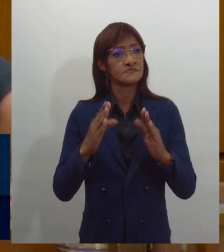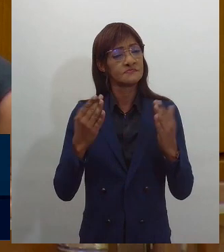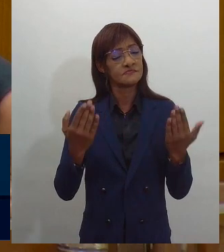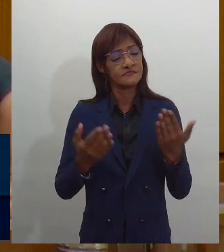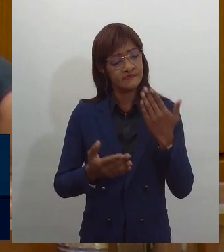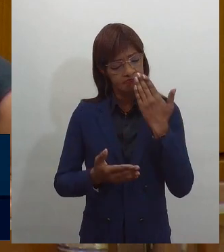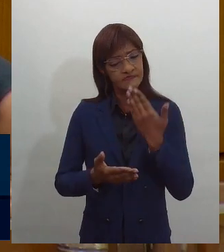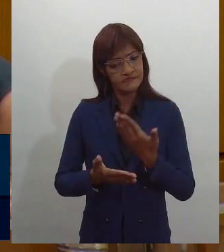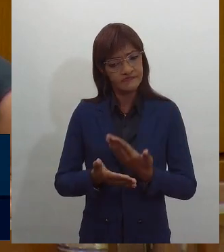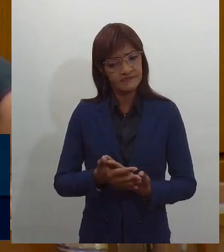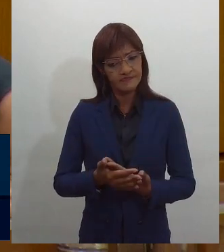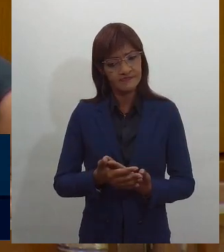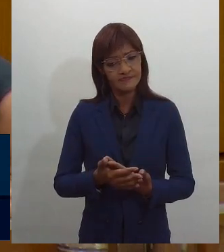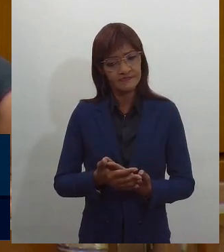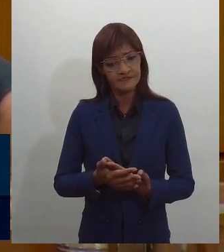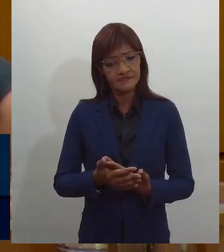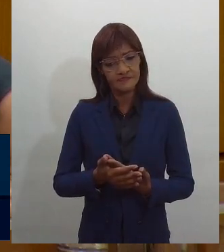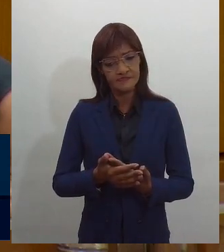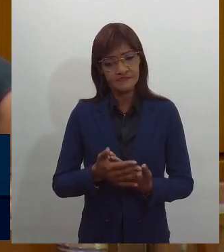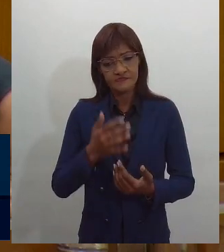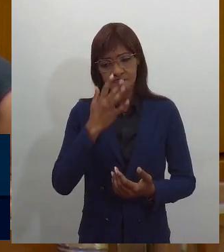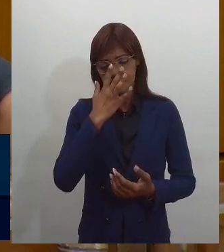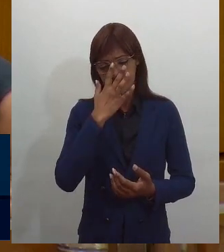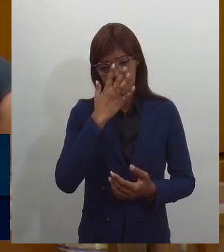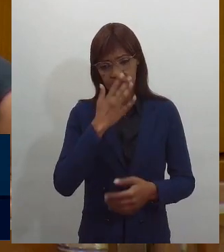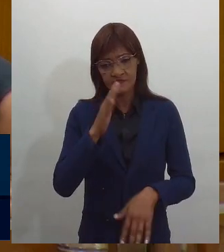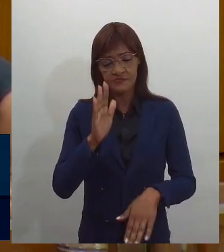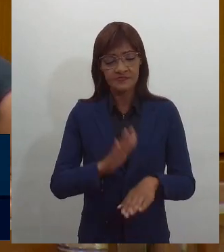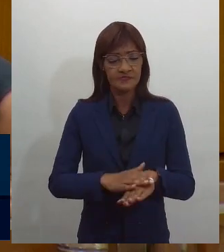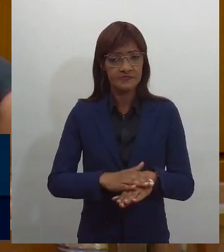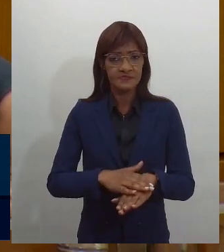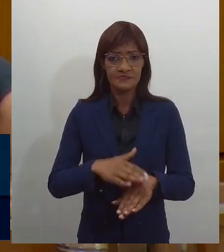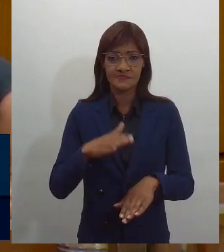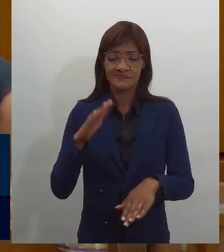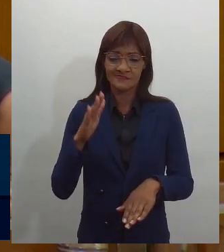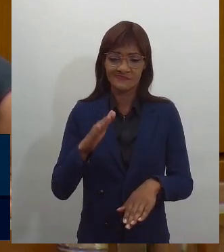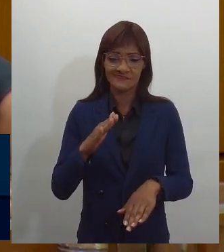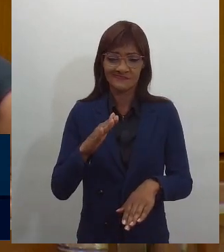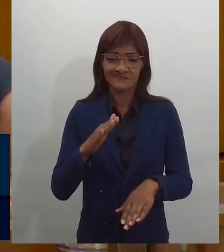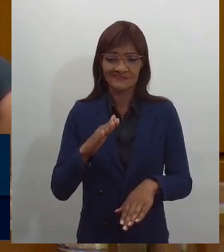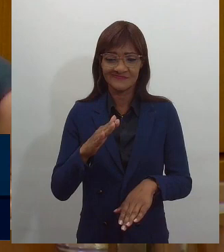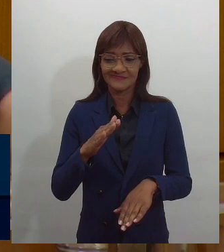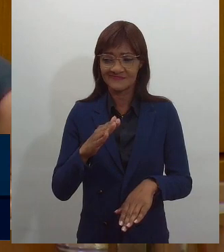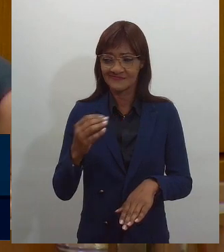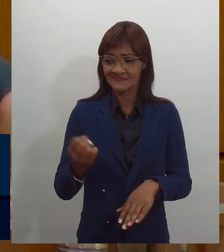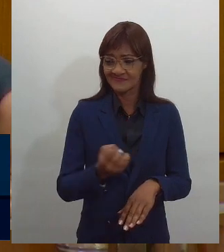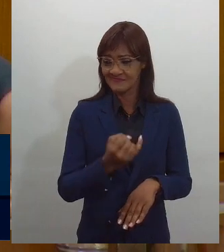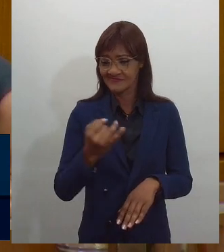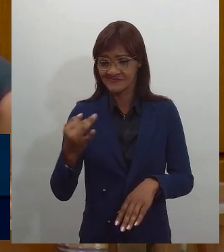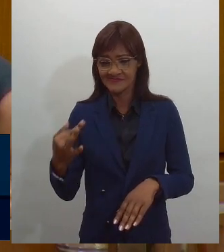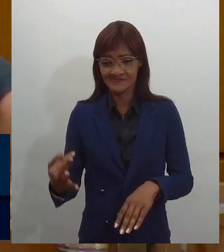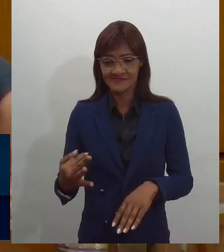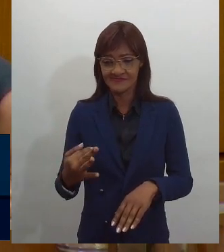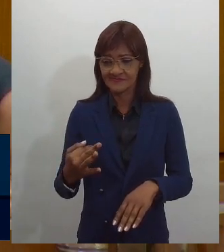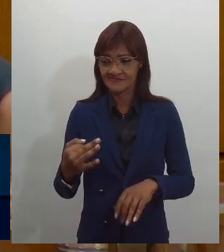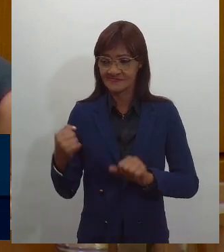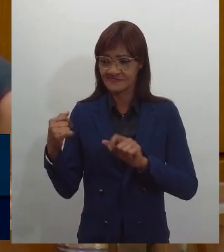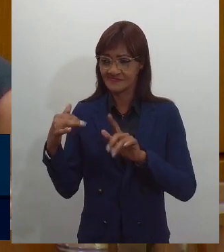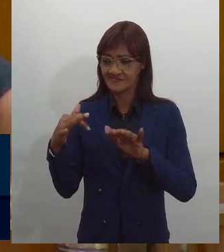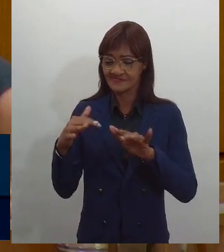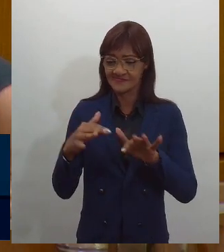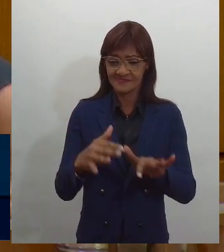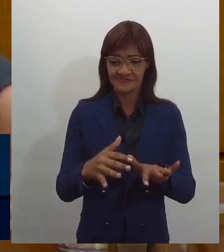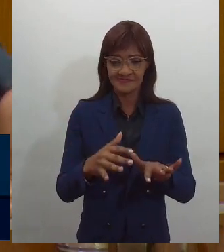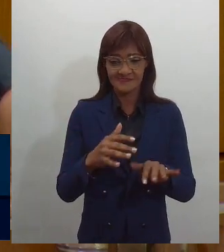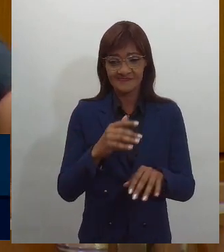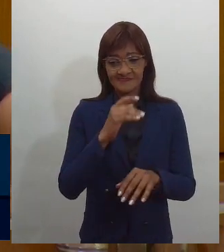que eu já estive presente em quantitativo de gente, e quantitativo de pessoas participando de uma festa religiosa. E aí fui